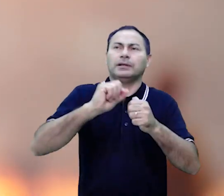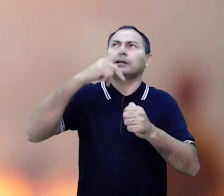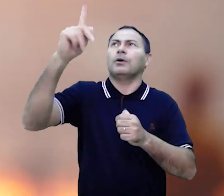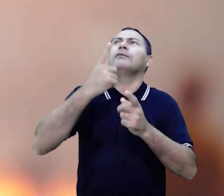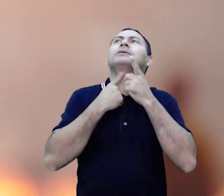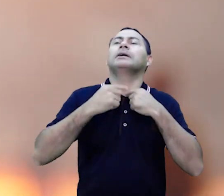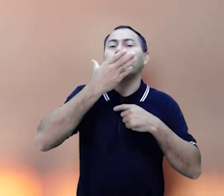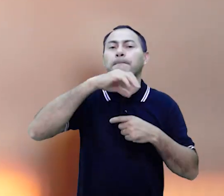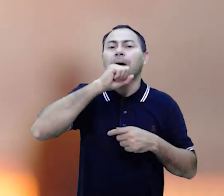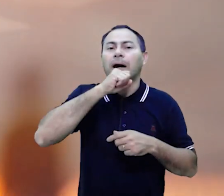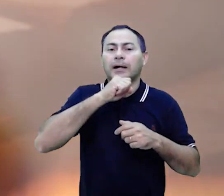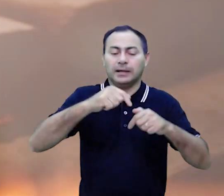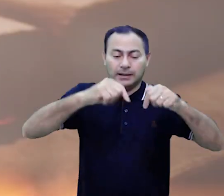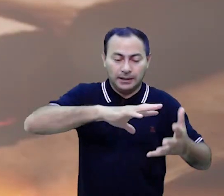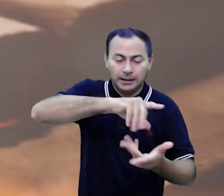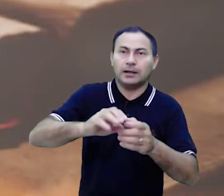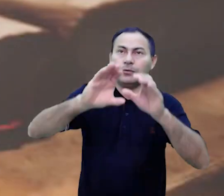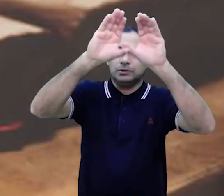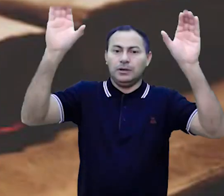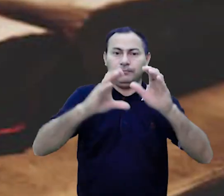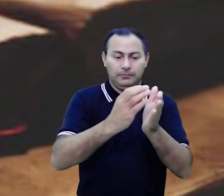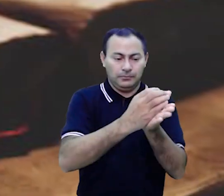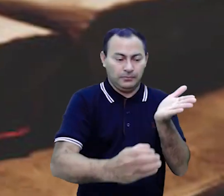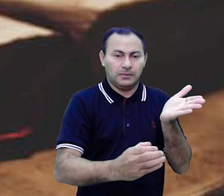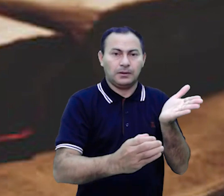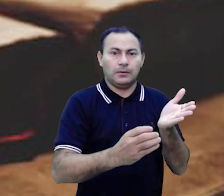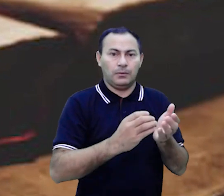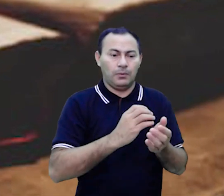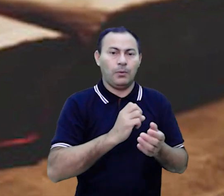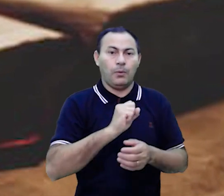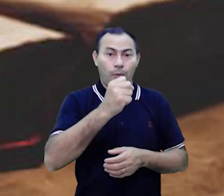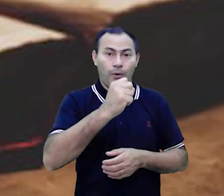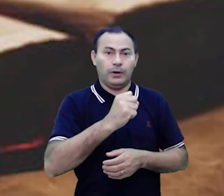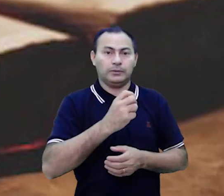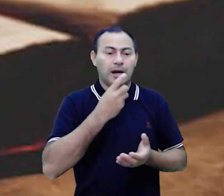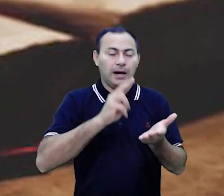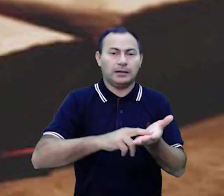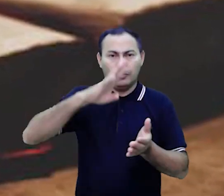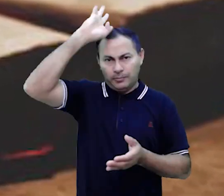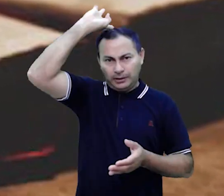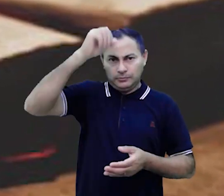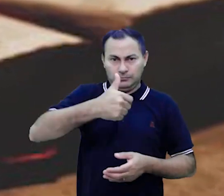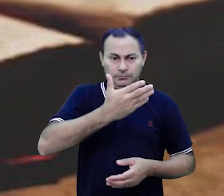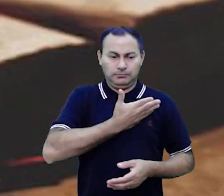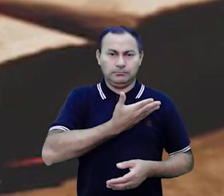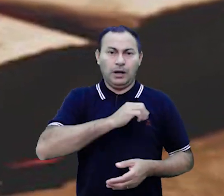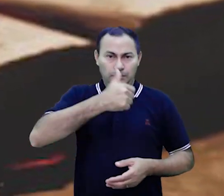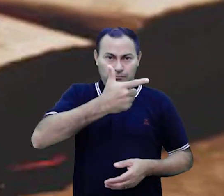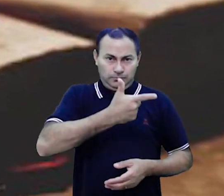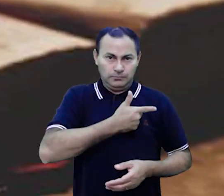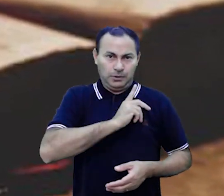seja feita a tua vontade, Pai, assim na terra como no céu. No capítulo 8 do livro de Romanos, o apóstolo Paulo registrou um texto